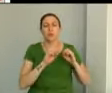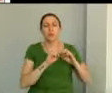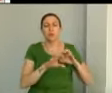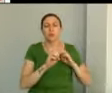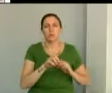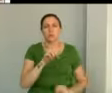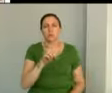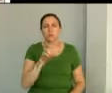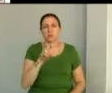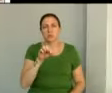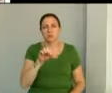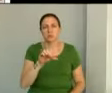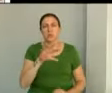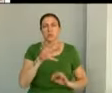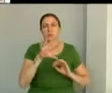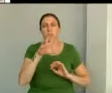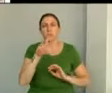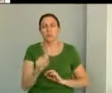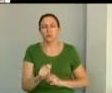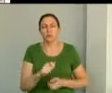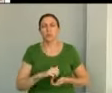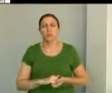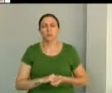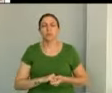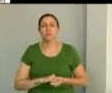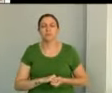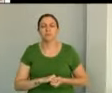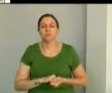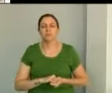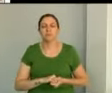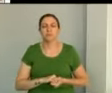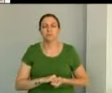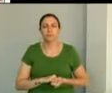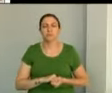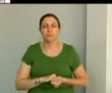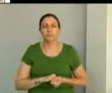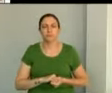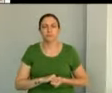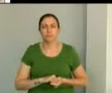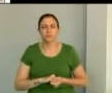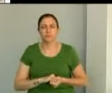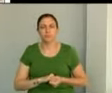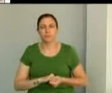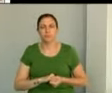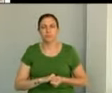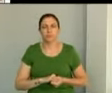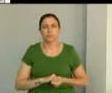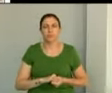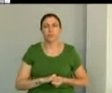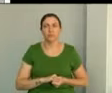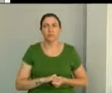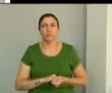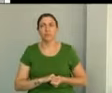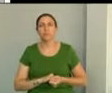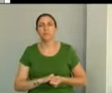educação, 159 milhões, então 29,72% do total da despesa para a